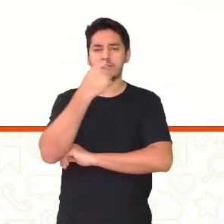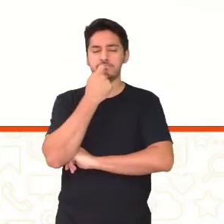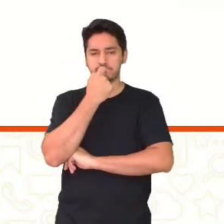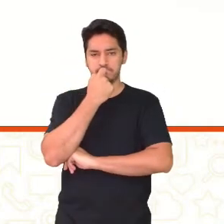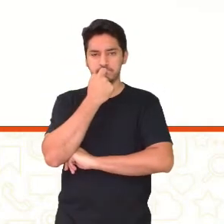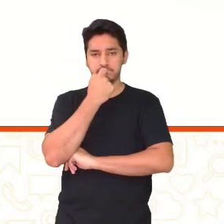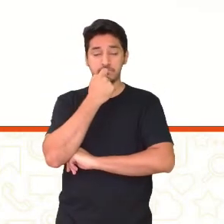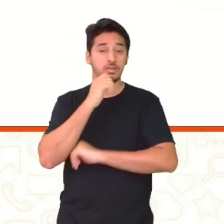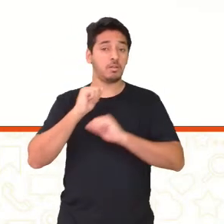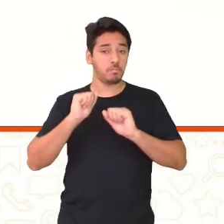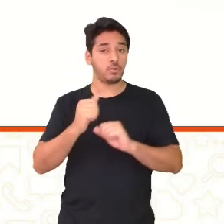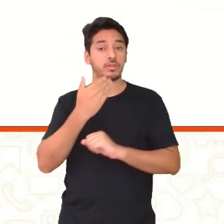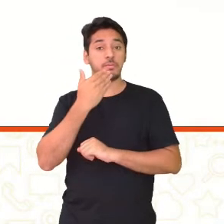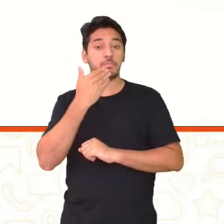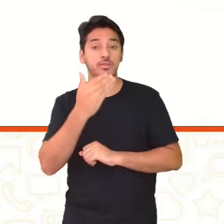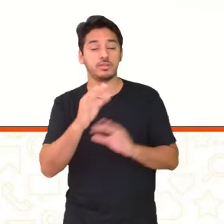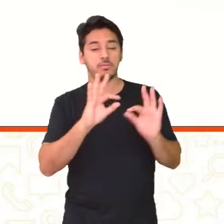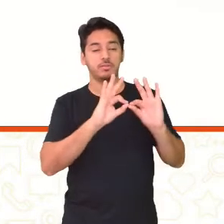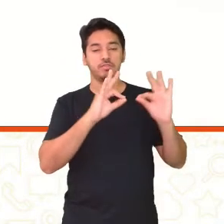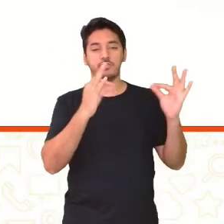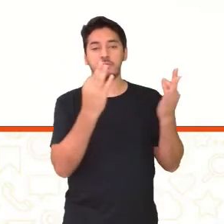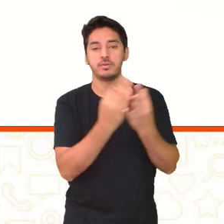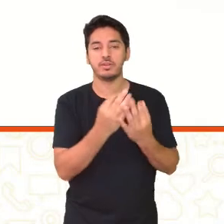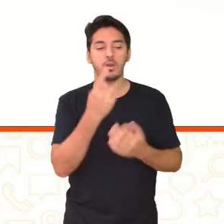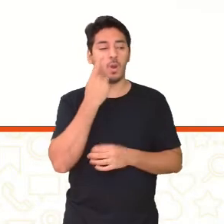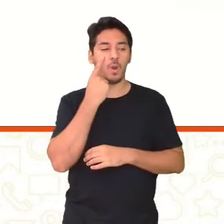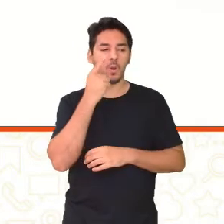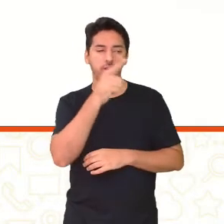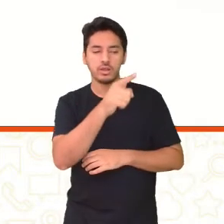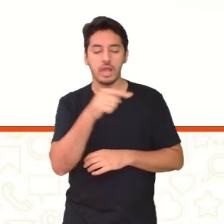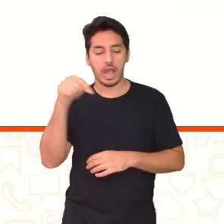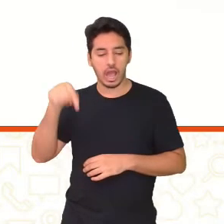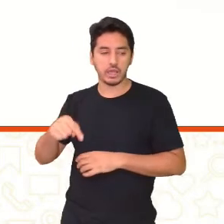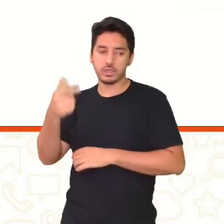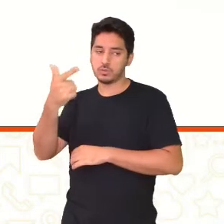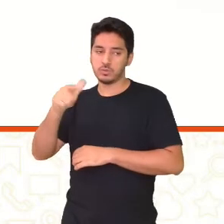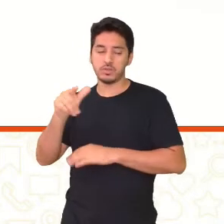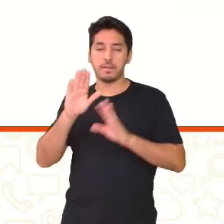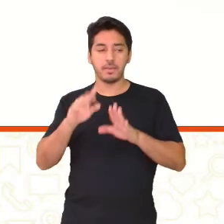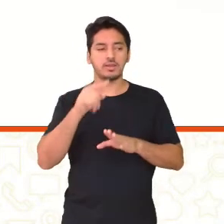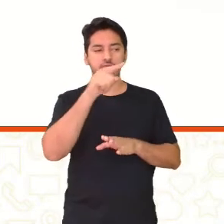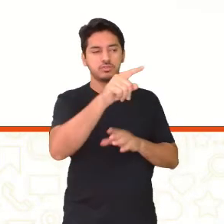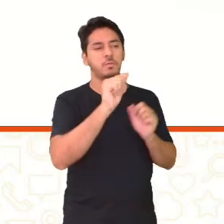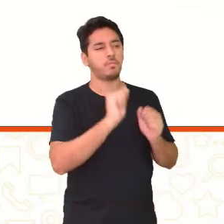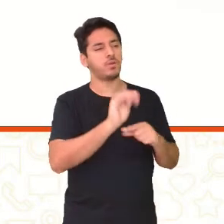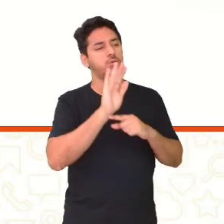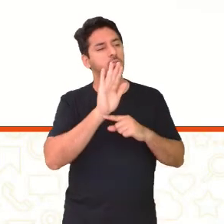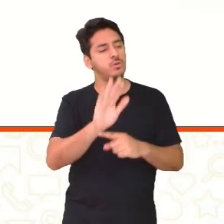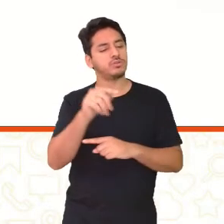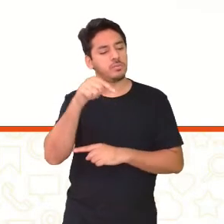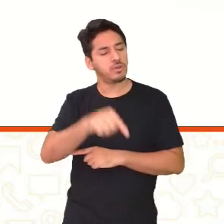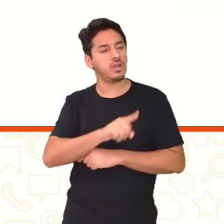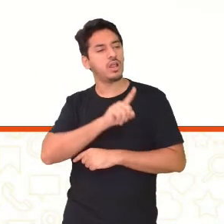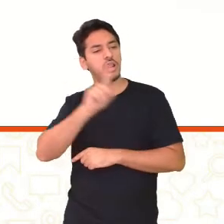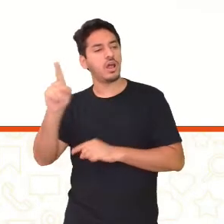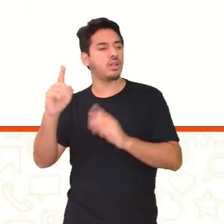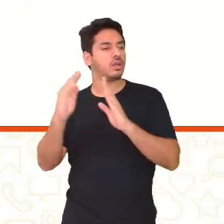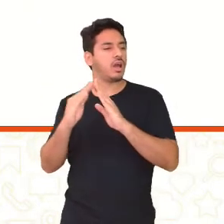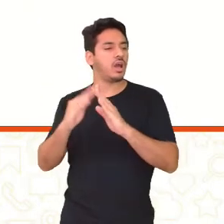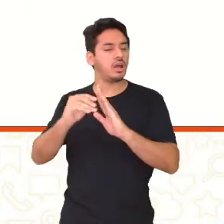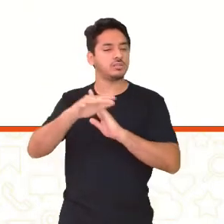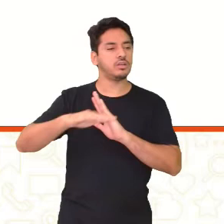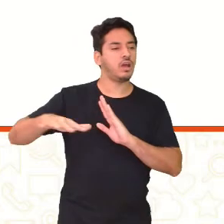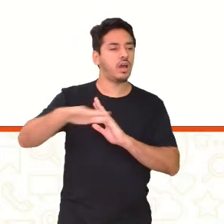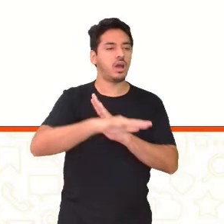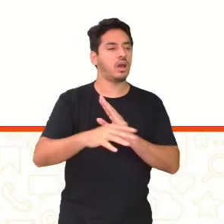pode pedir para a família que vivencie, que mostre objetos, que relacione com cores, que mande fotos,